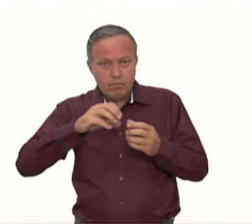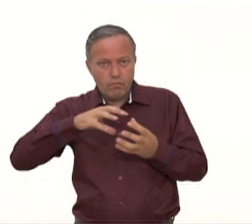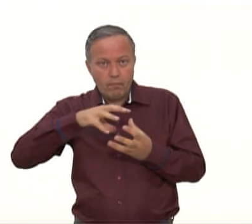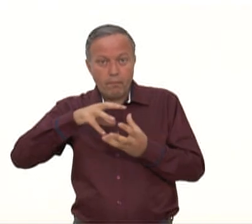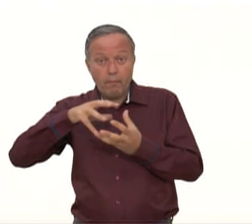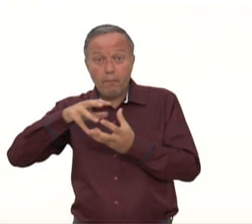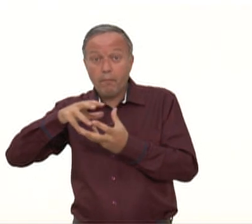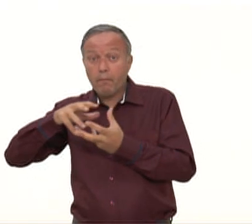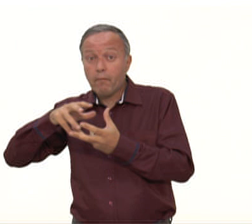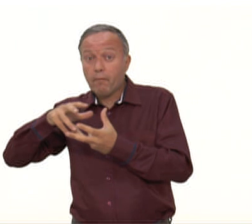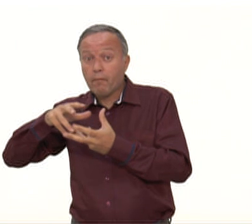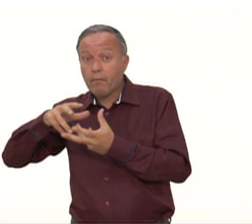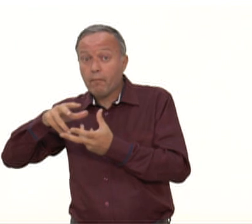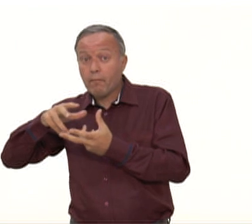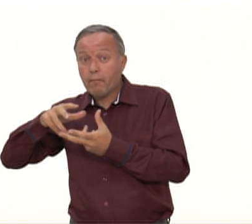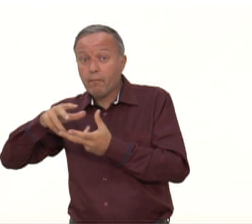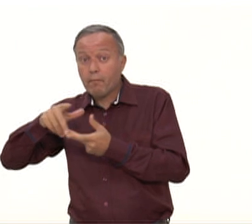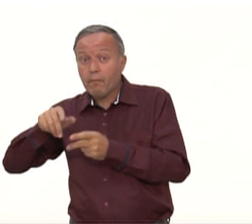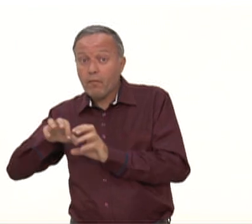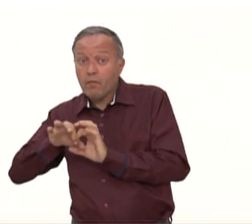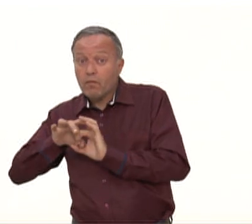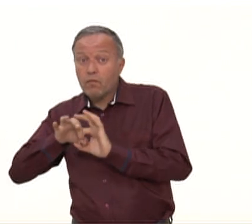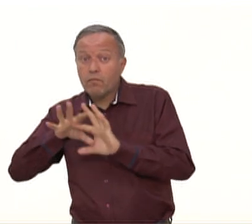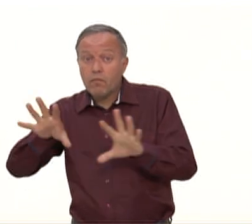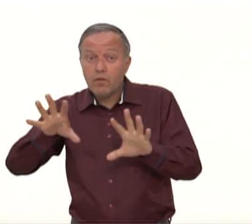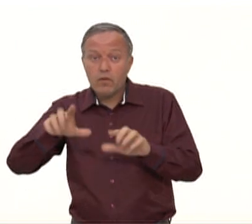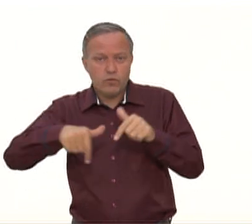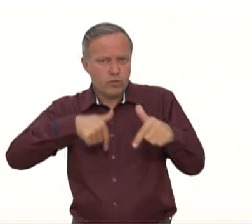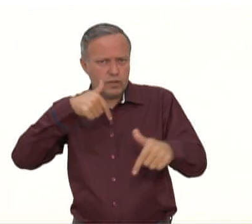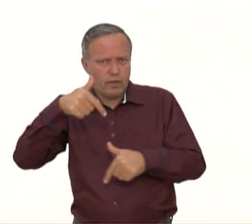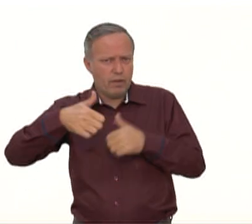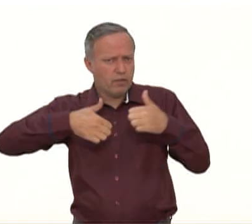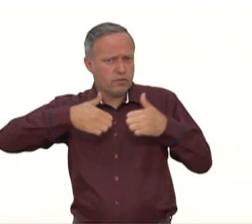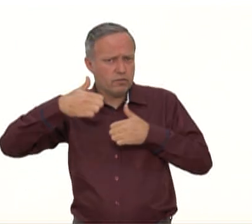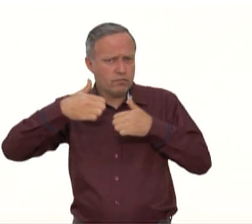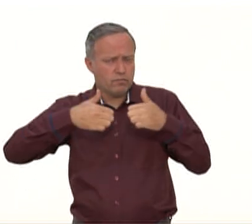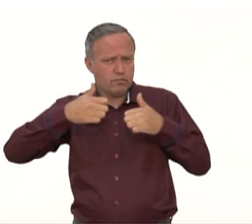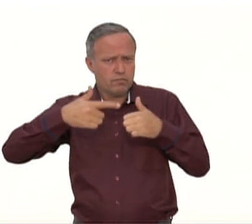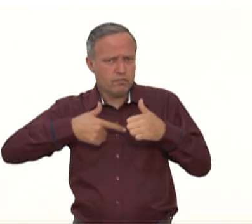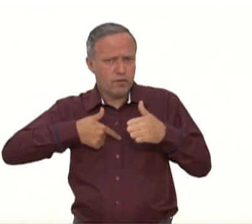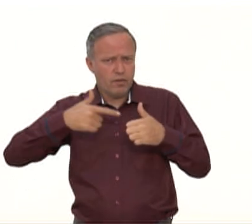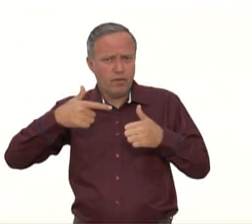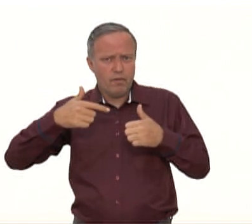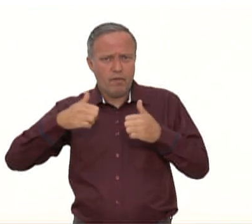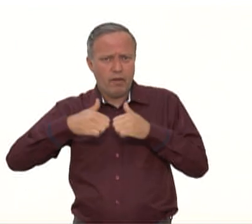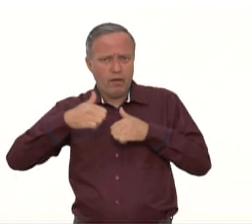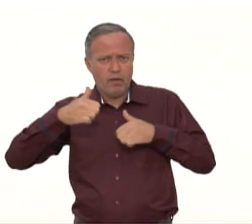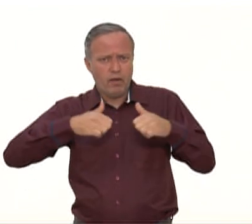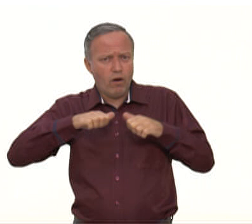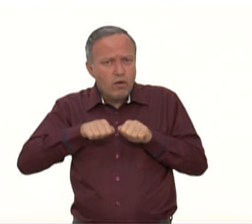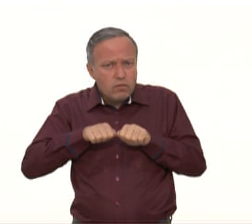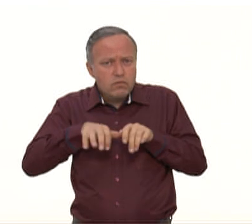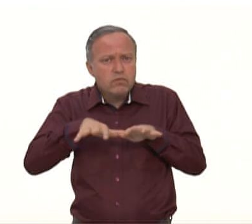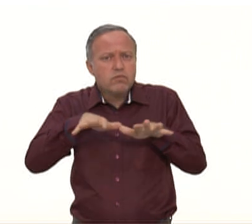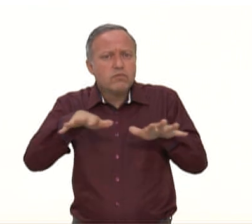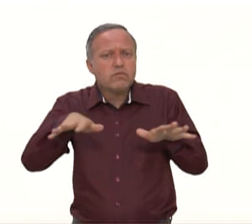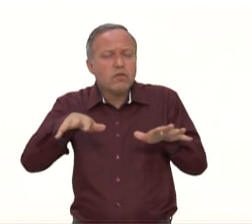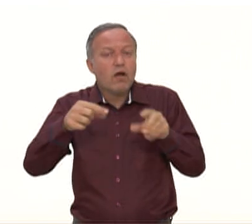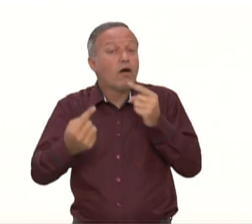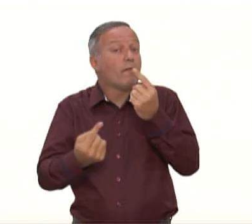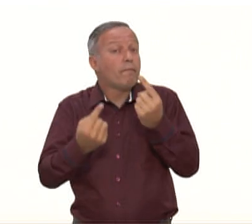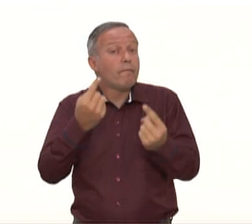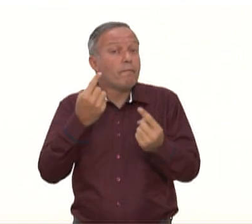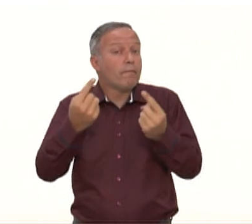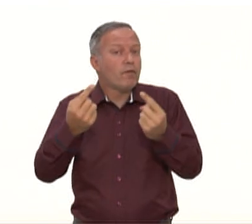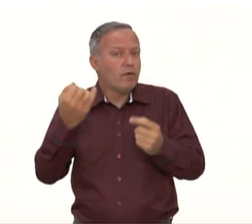globalização acelerou o processo de mundialização da produção, graças à expansão dos conglomerados multinacionais. Quais são